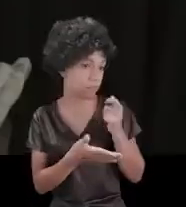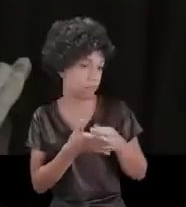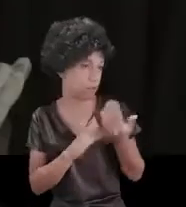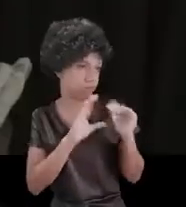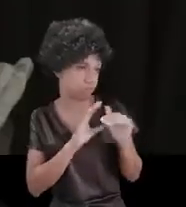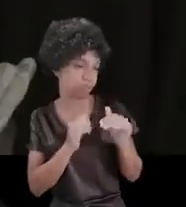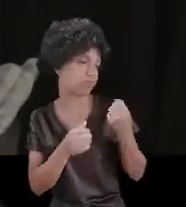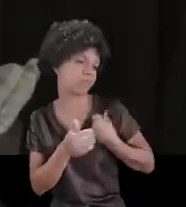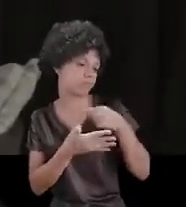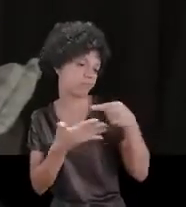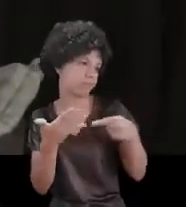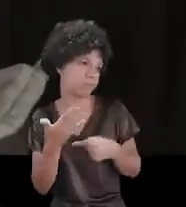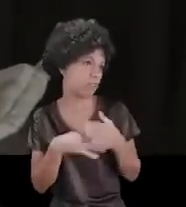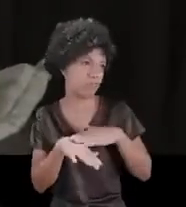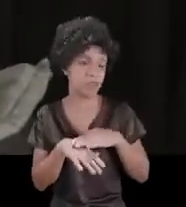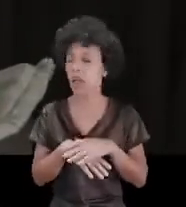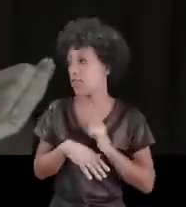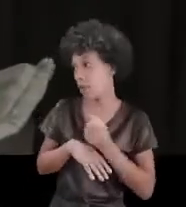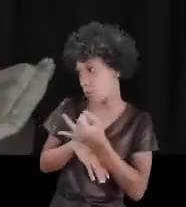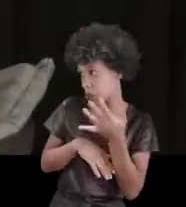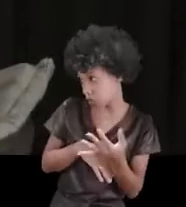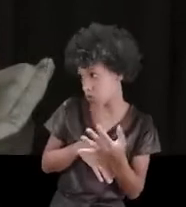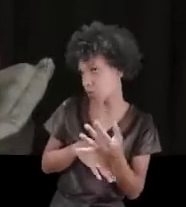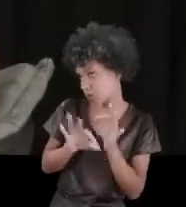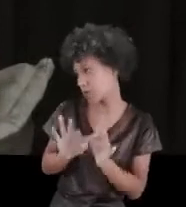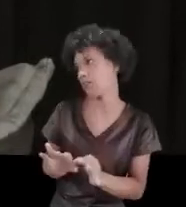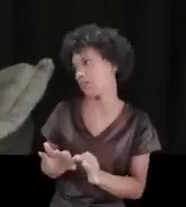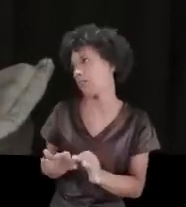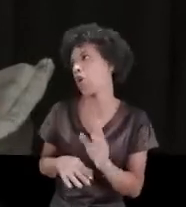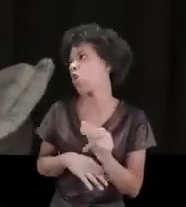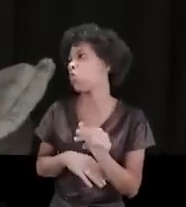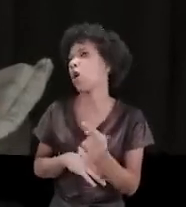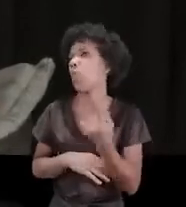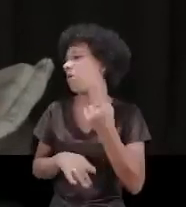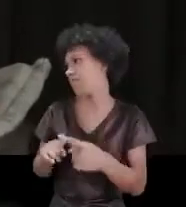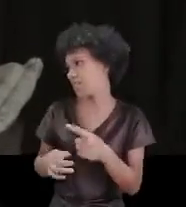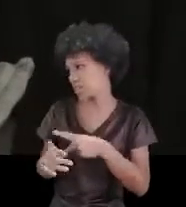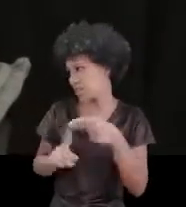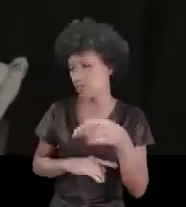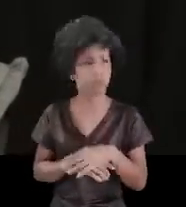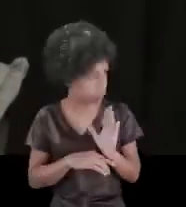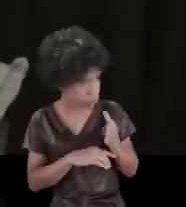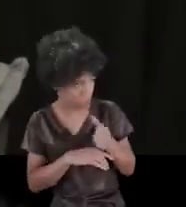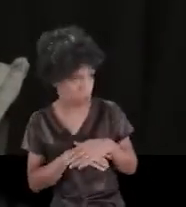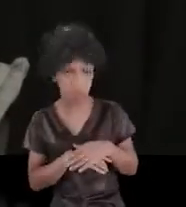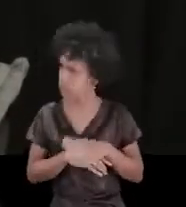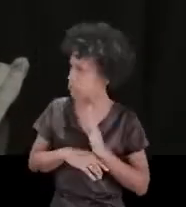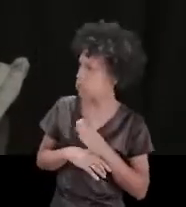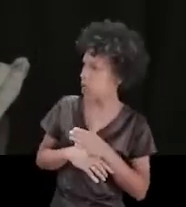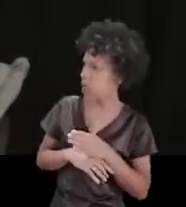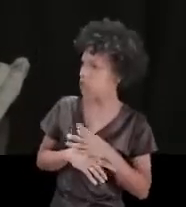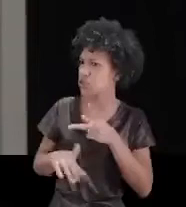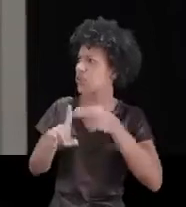fazem tipo existe uma quantidade para ser mais assertivo eu nunca fiz de jogar uma vez só e ganhar já fez de